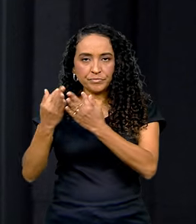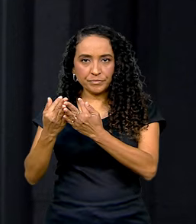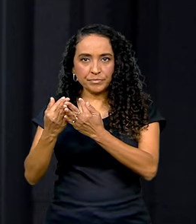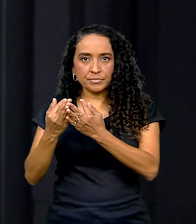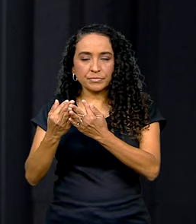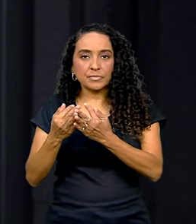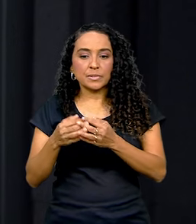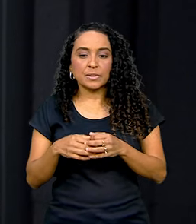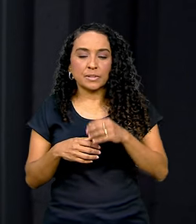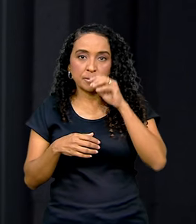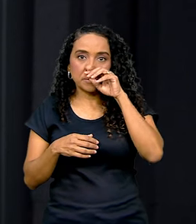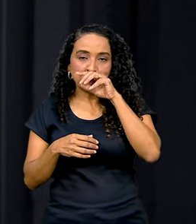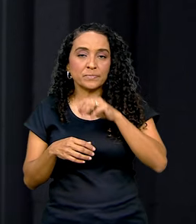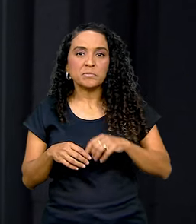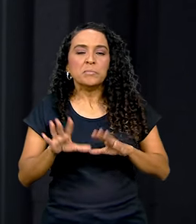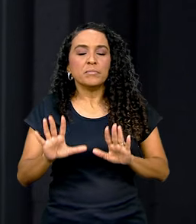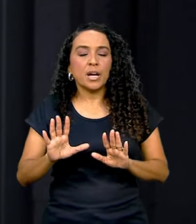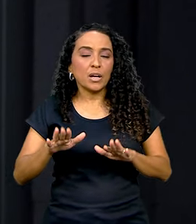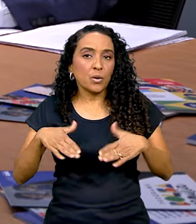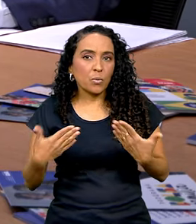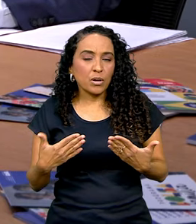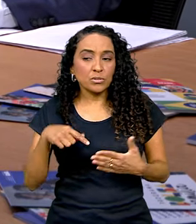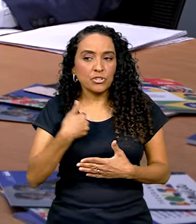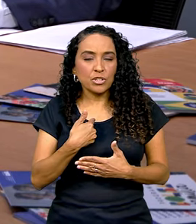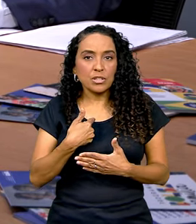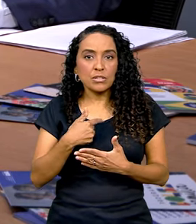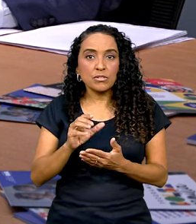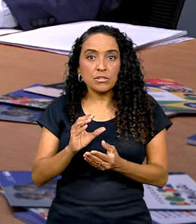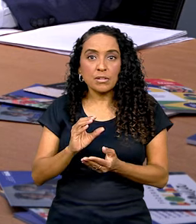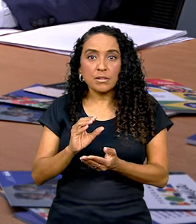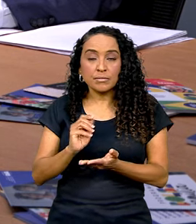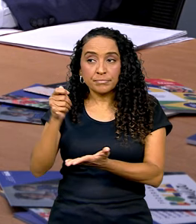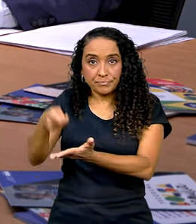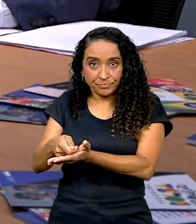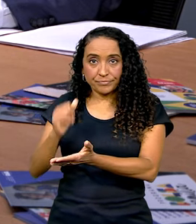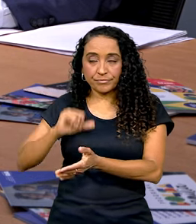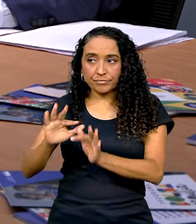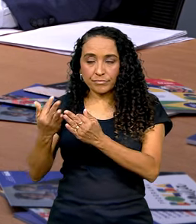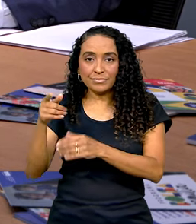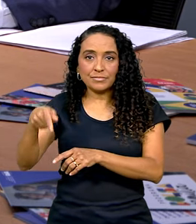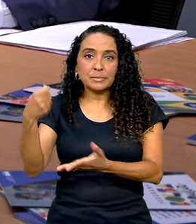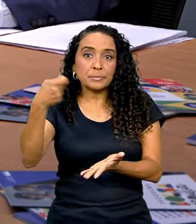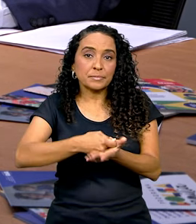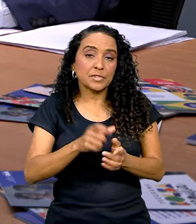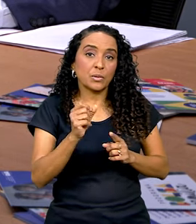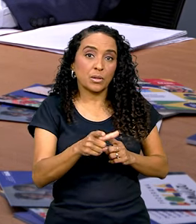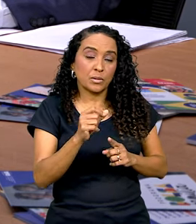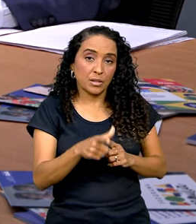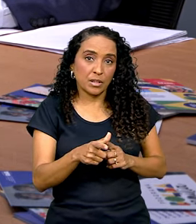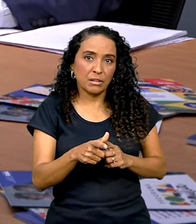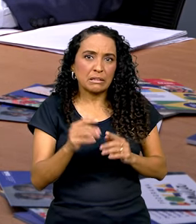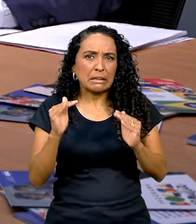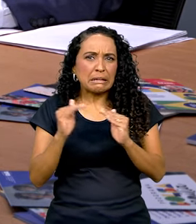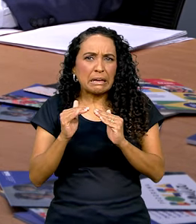do bolsa família mas quando a gente passa o bolsa família e ela tem que pagar um